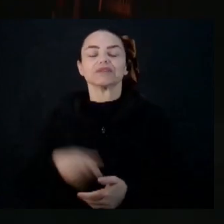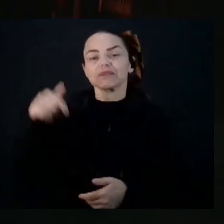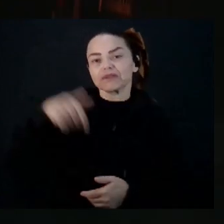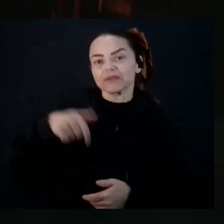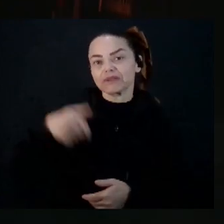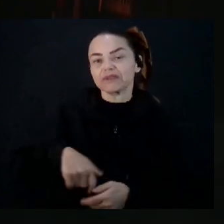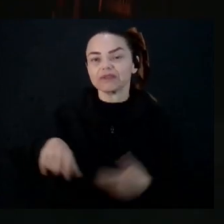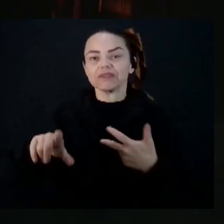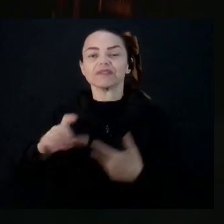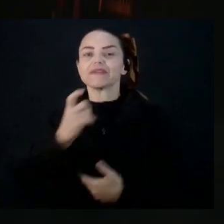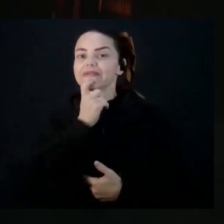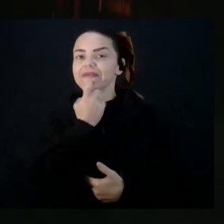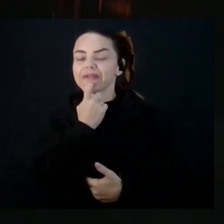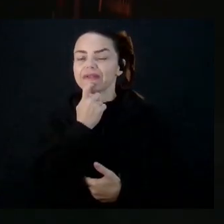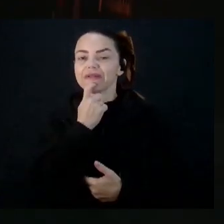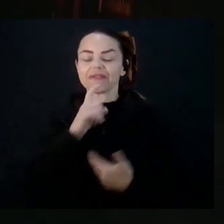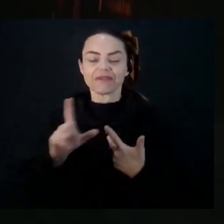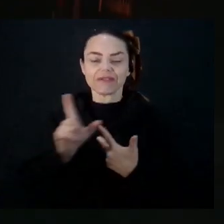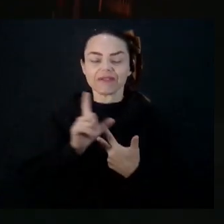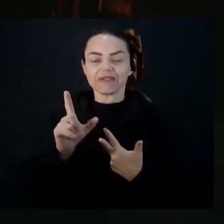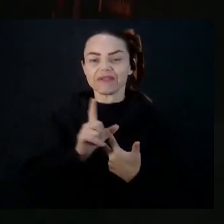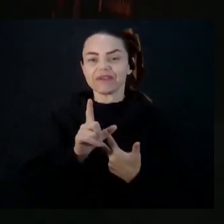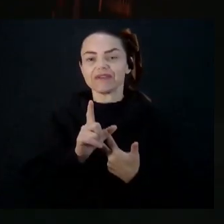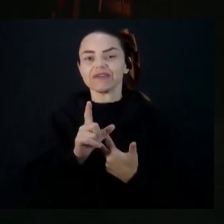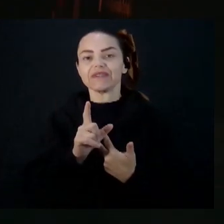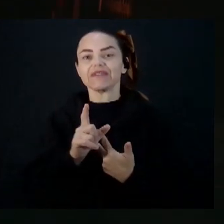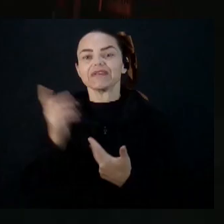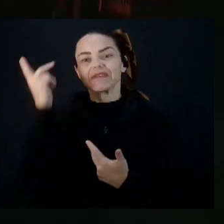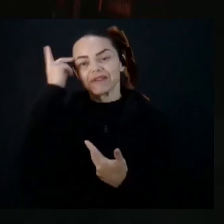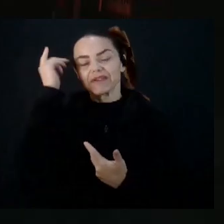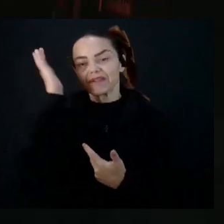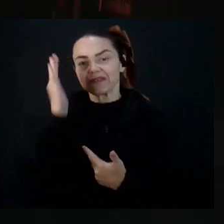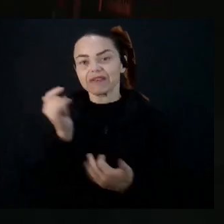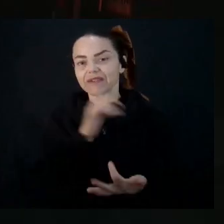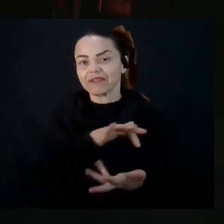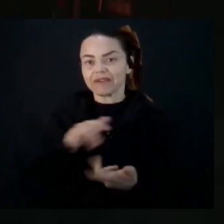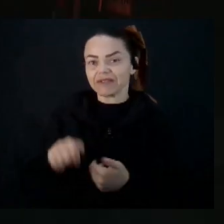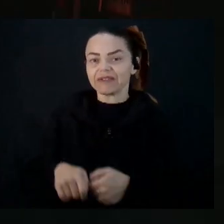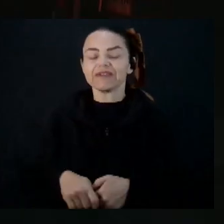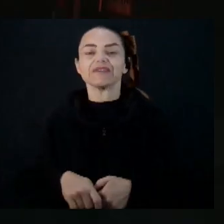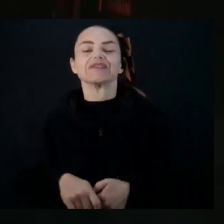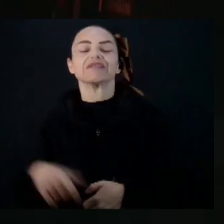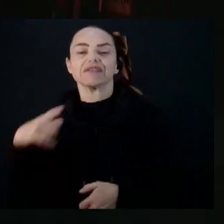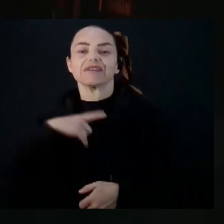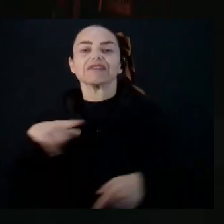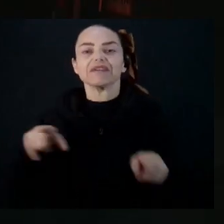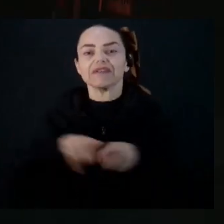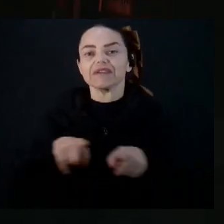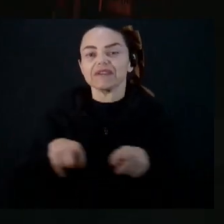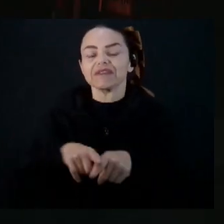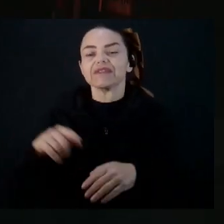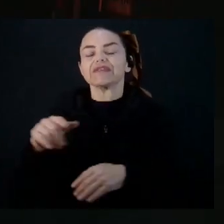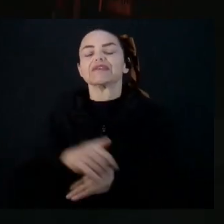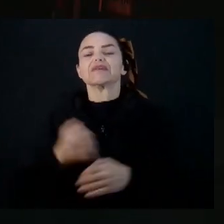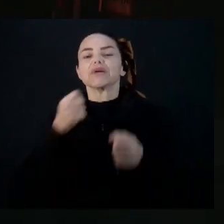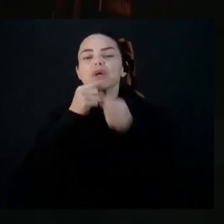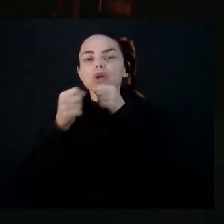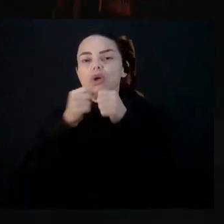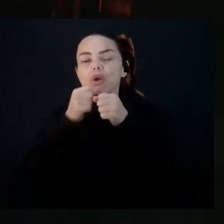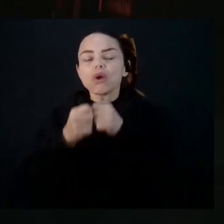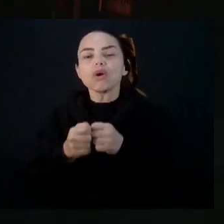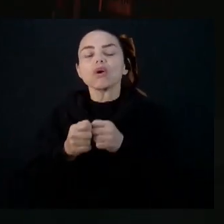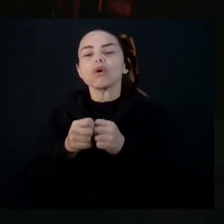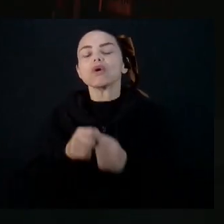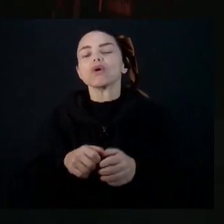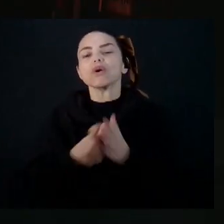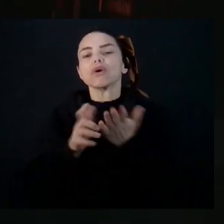Campinas, também do Legislativo, Estado de São Paulo, Brasil e Mundo. Nós temos também Câmara Notícia hoje, e lembrando que